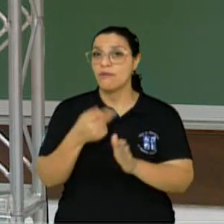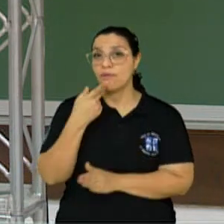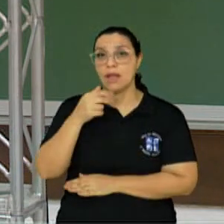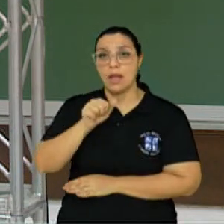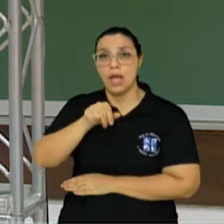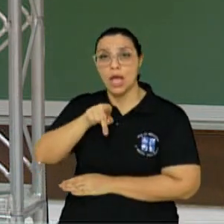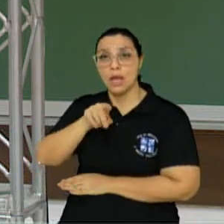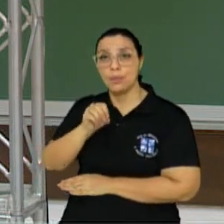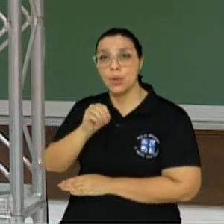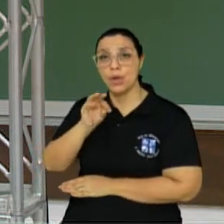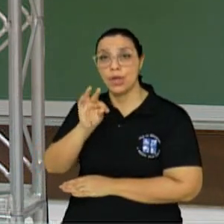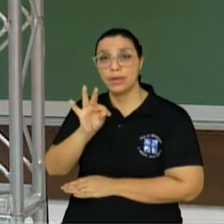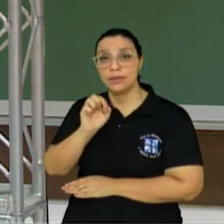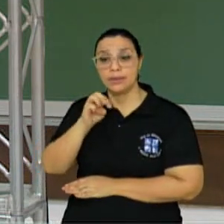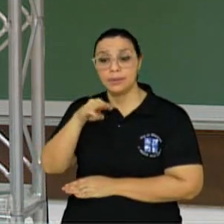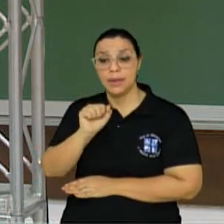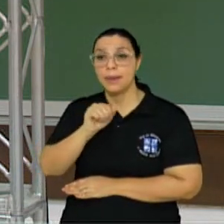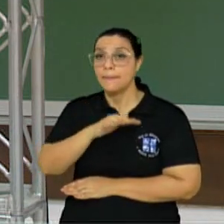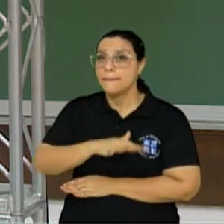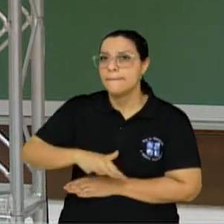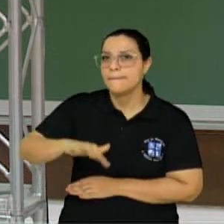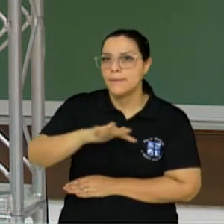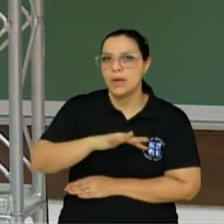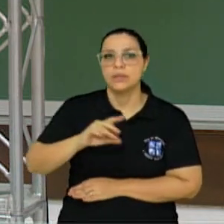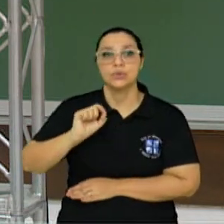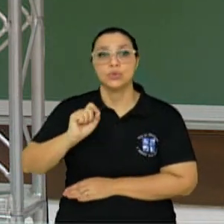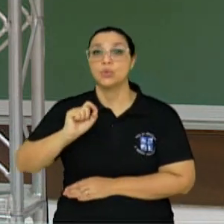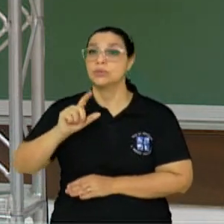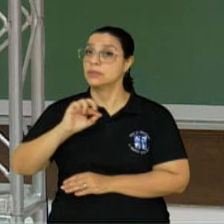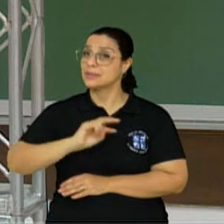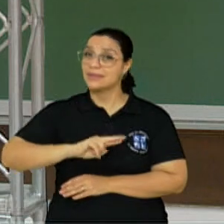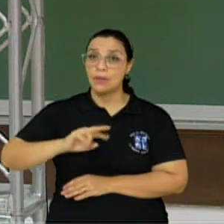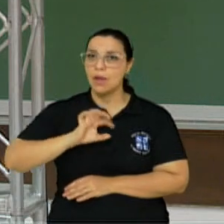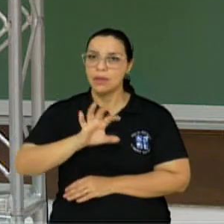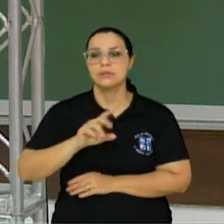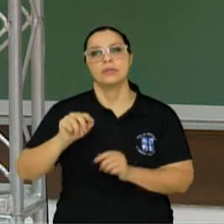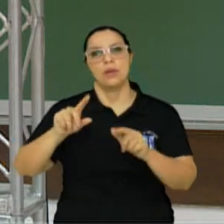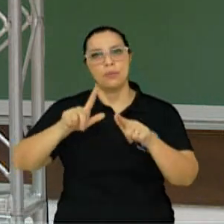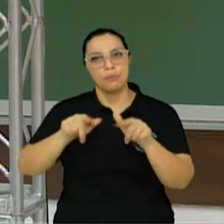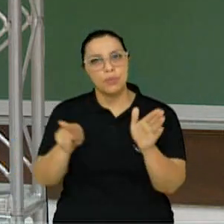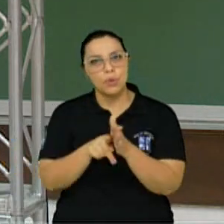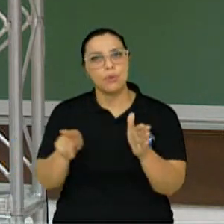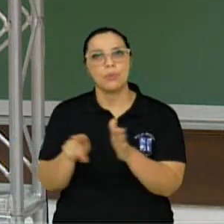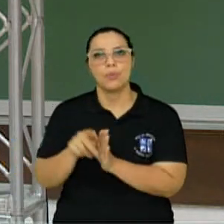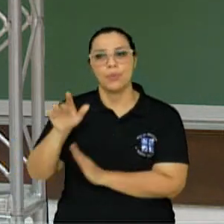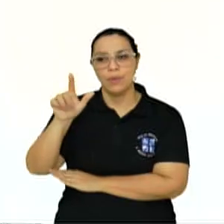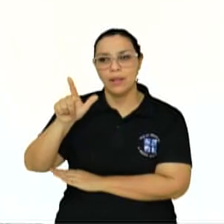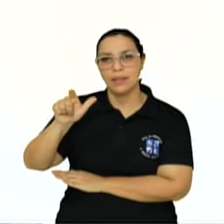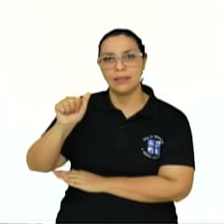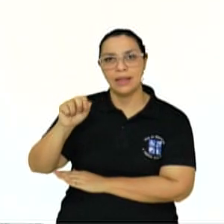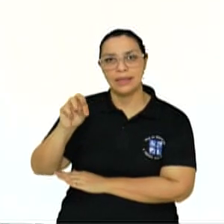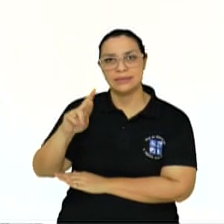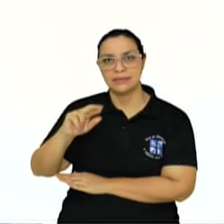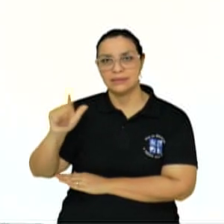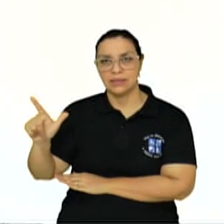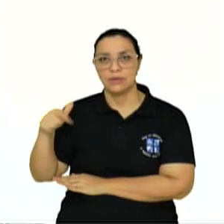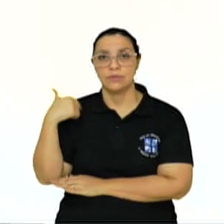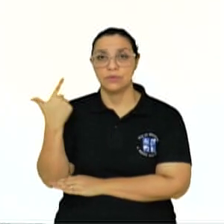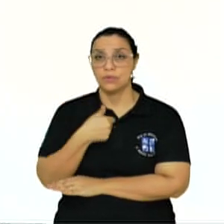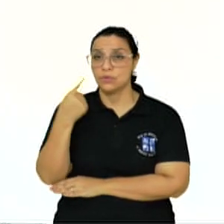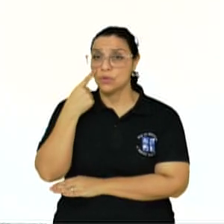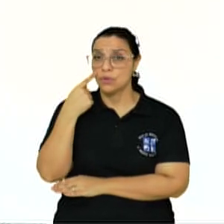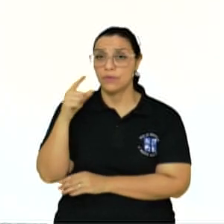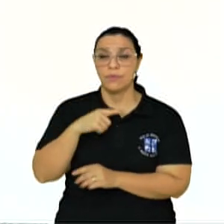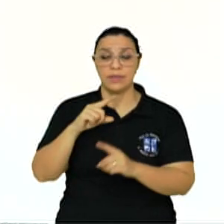da base, ok? Então, vamos substituir os valores que nós temos aqui para calcular a área lateral. Então, ela vai